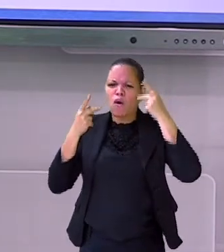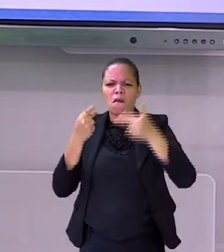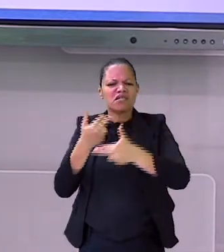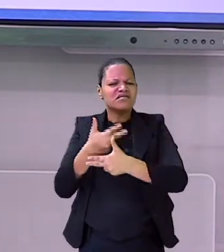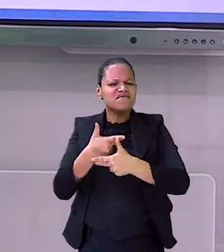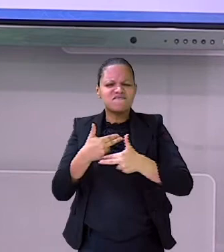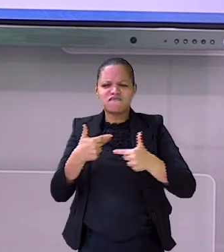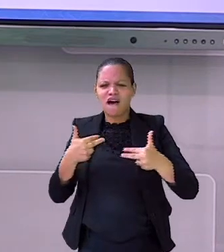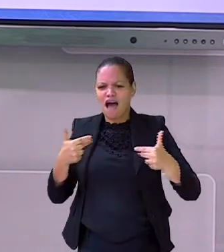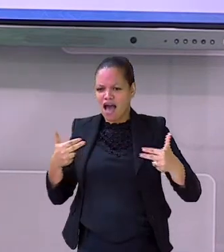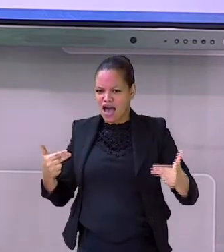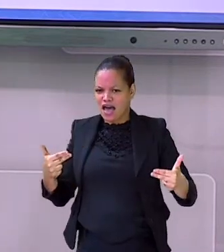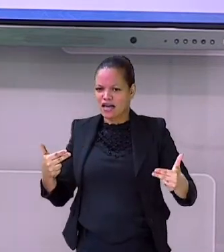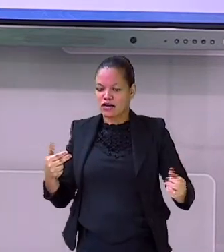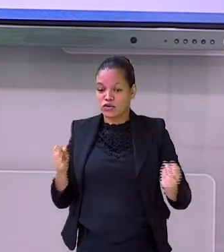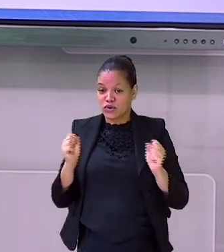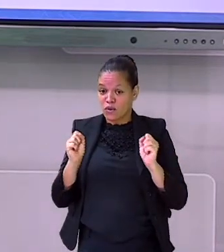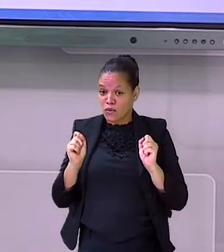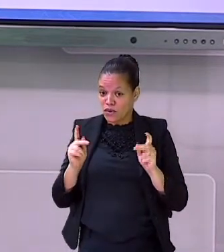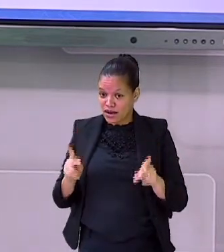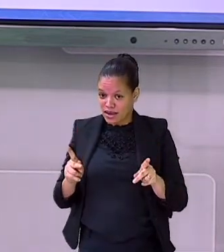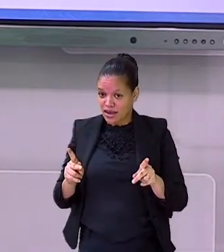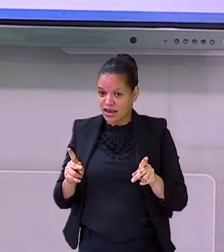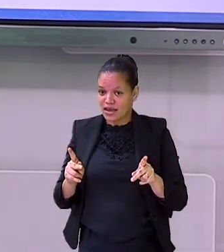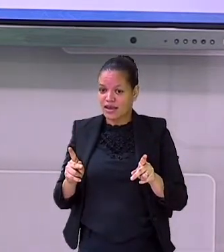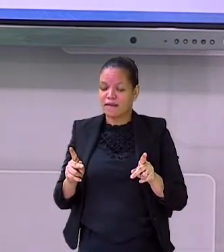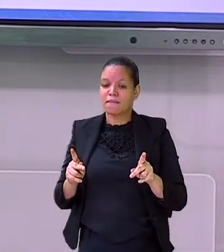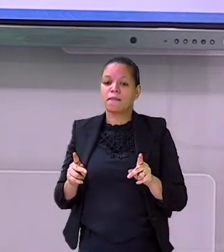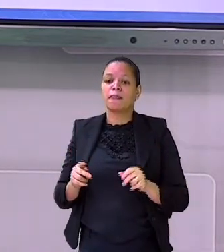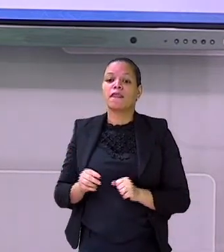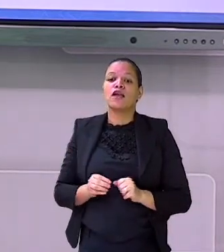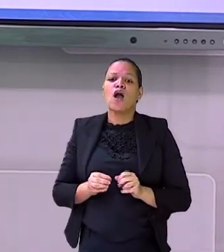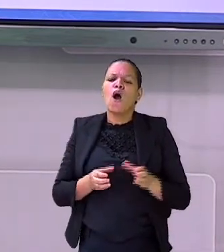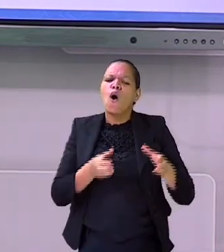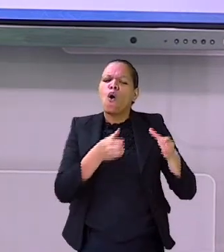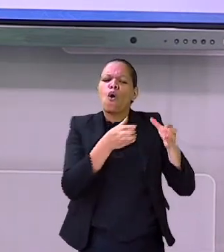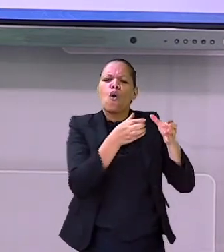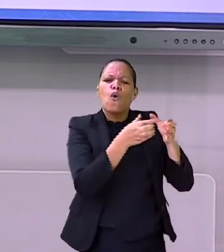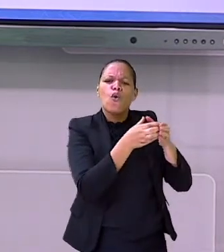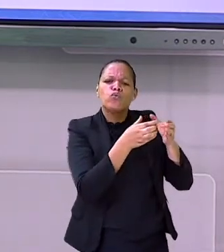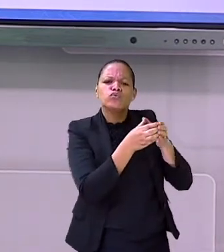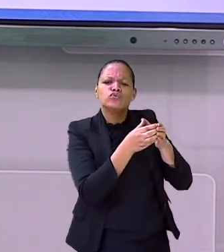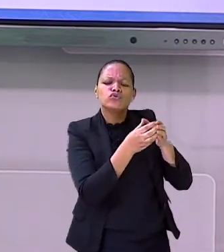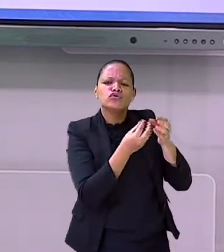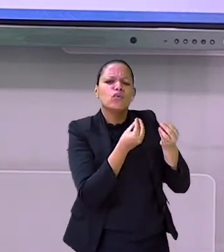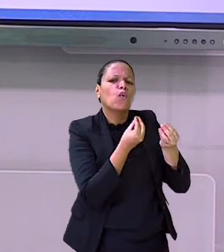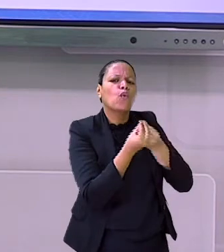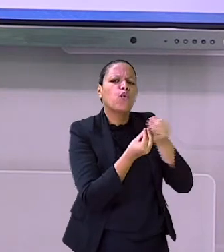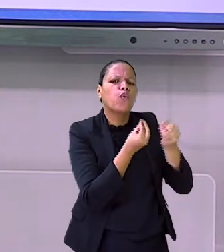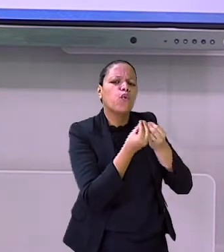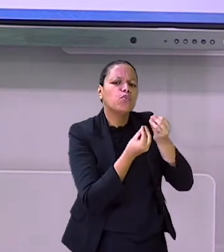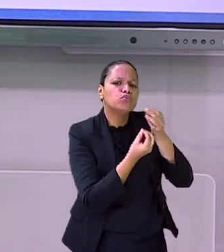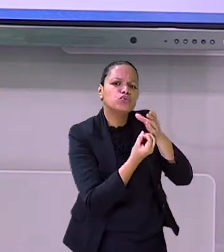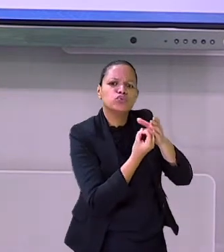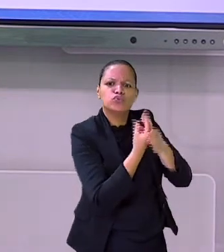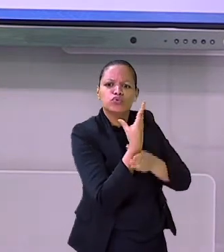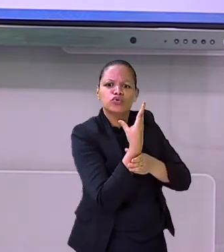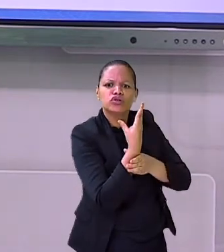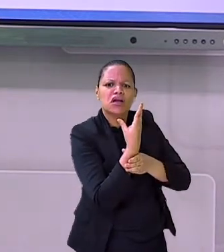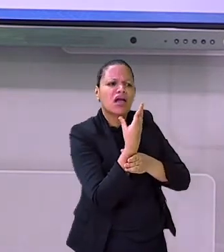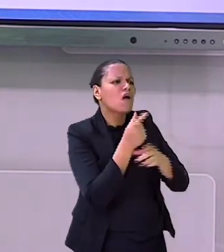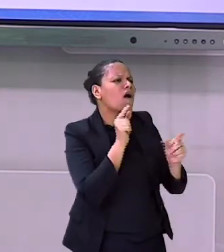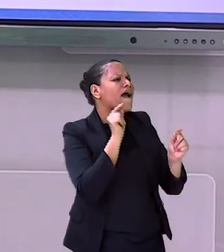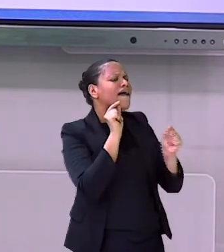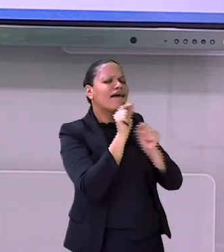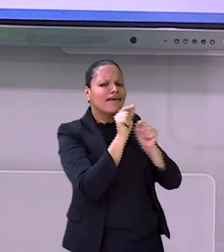a fonte. De onde que saíram esses dados? Quem realizou esse levantamento, essa pesquisa? Né? Quer dizer,